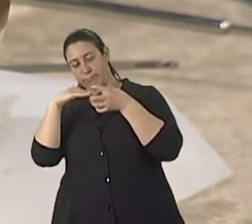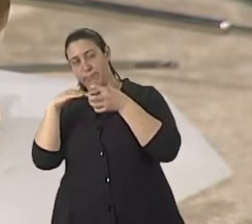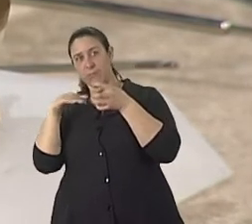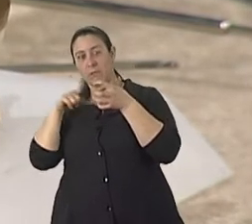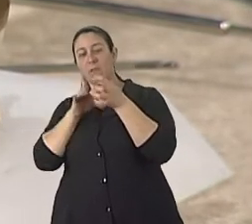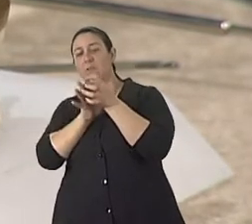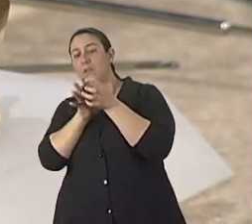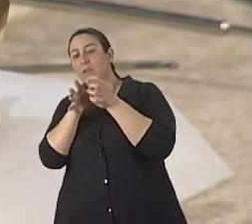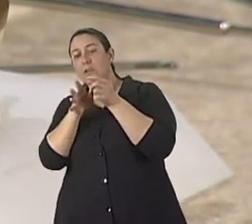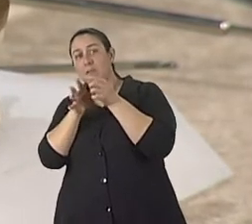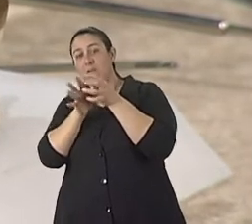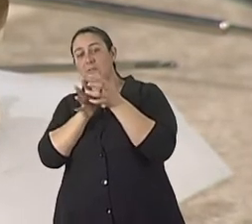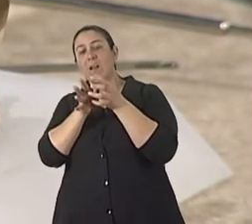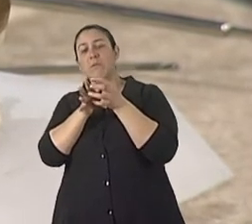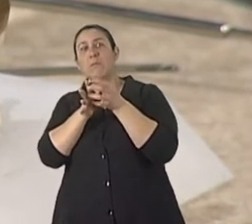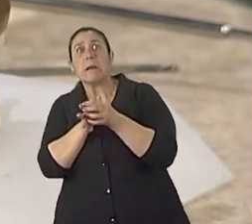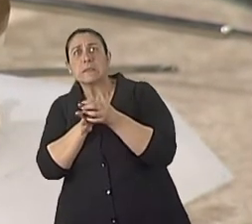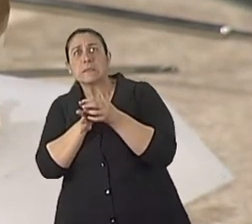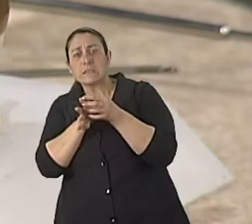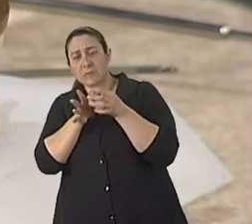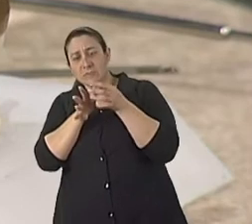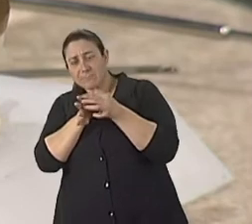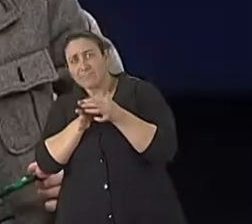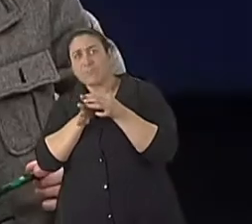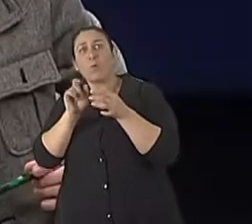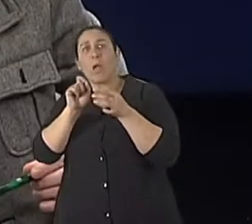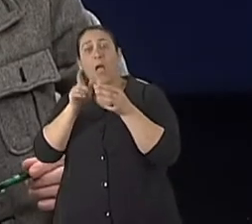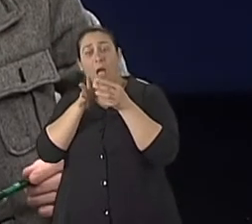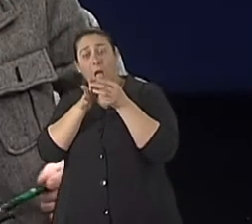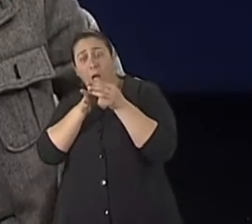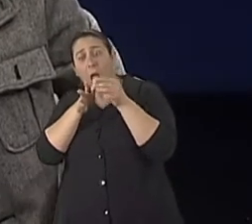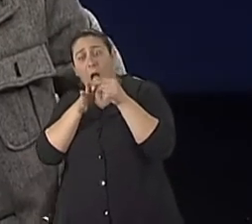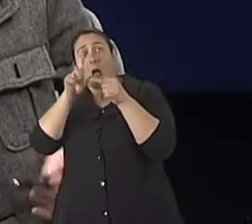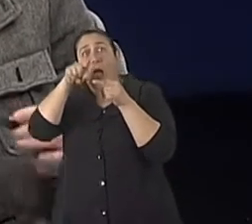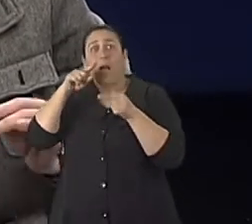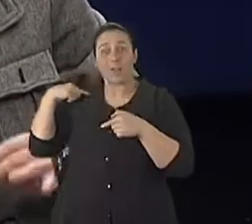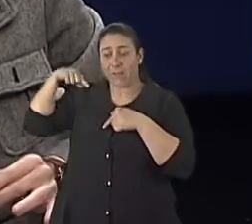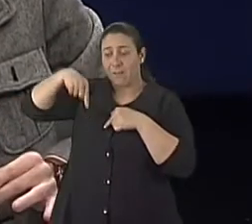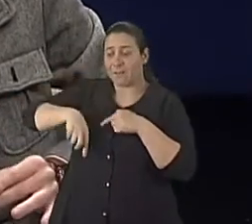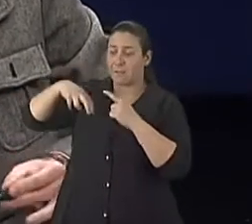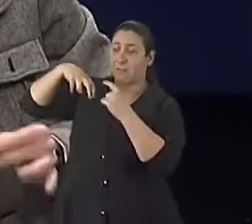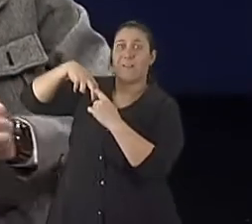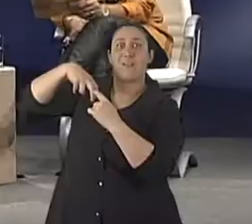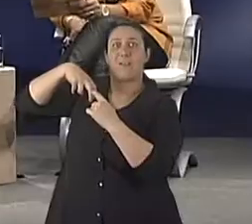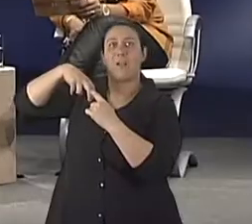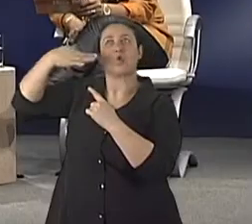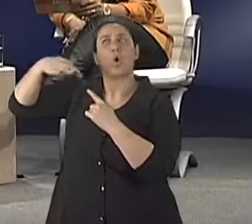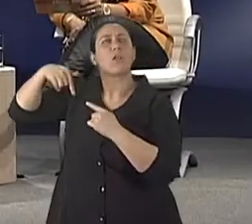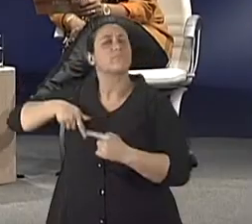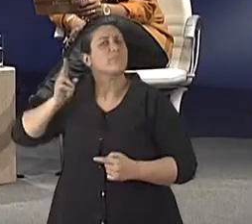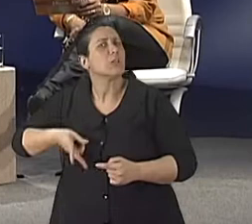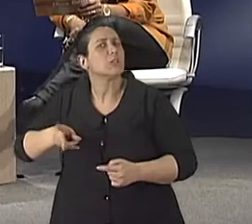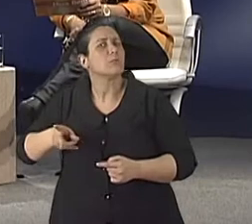de dentro desse disco pensou um nervo que é o nervo que vai para aquela perna que é uma dor da ioe pela perna dói aquela perna jamais